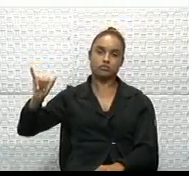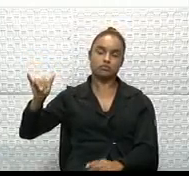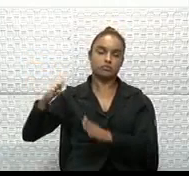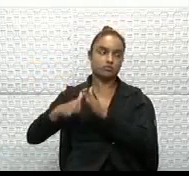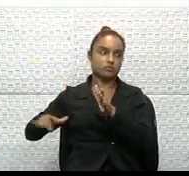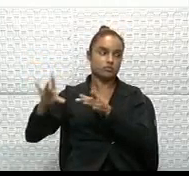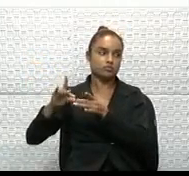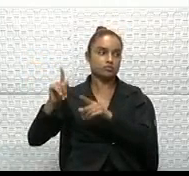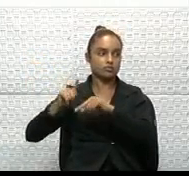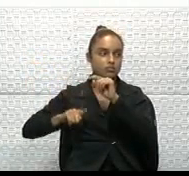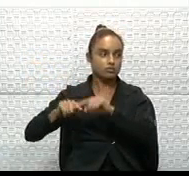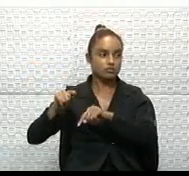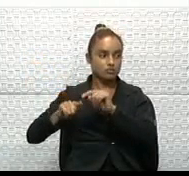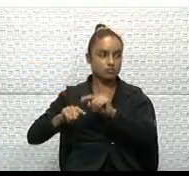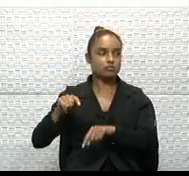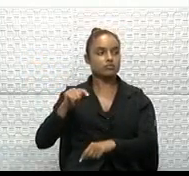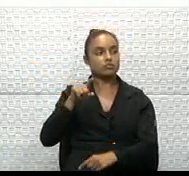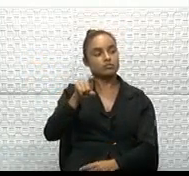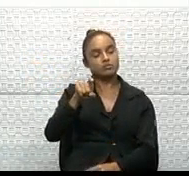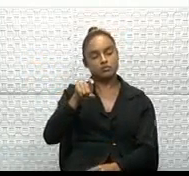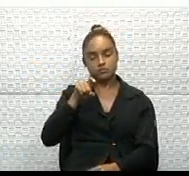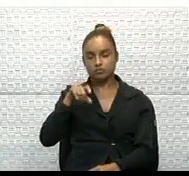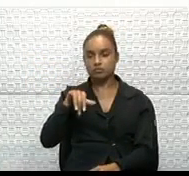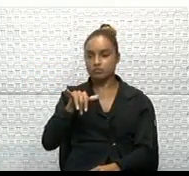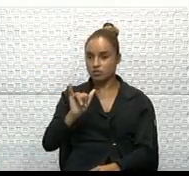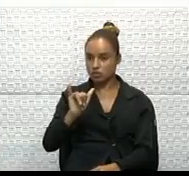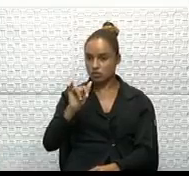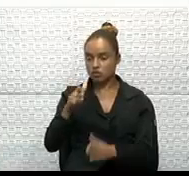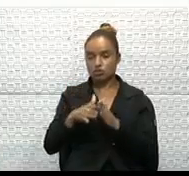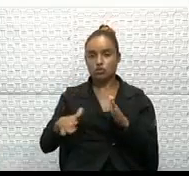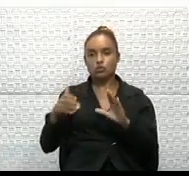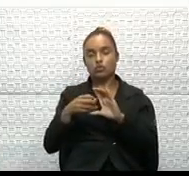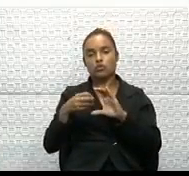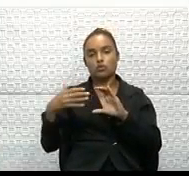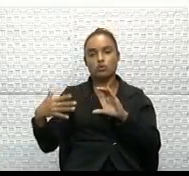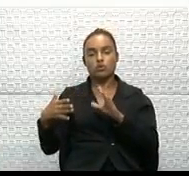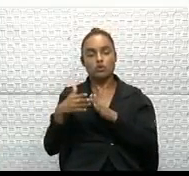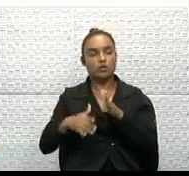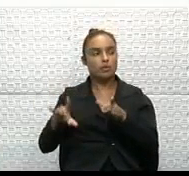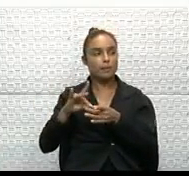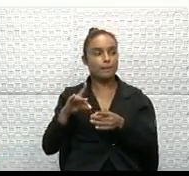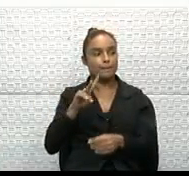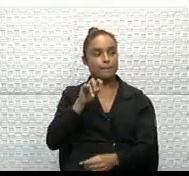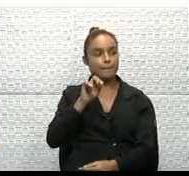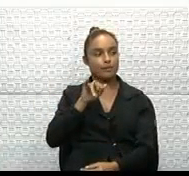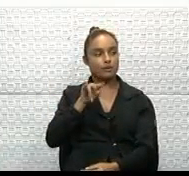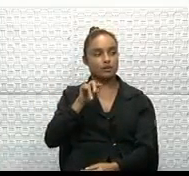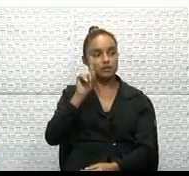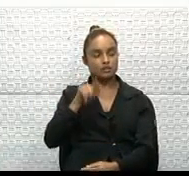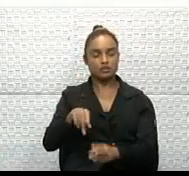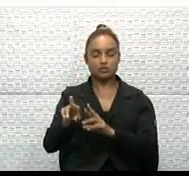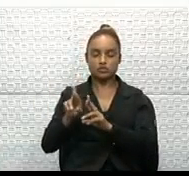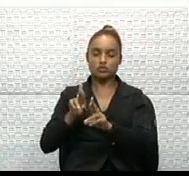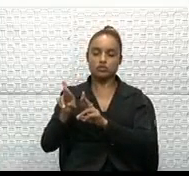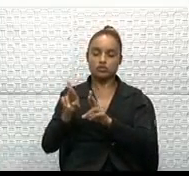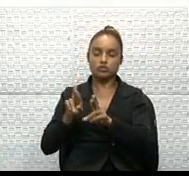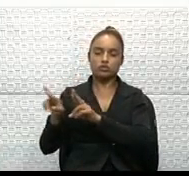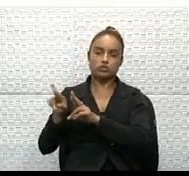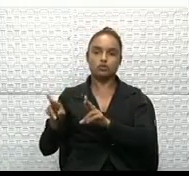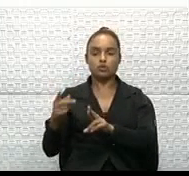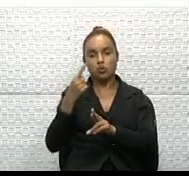correlação para as variáveis x e y e classifique as variáveis quanto à correlação.